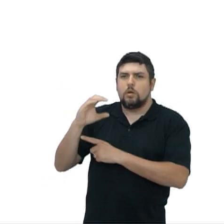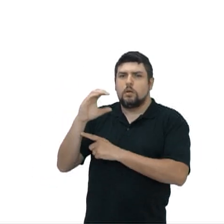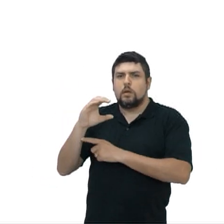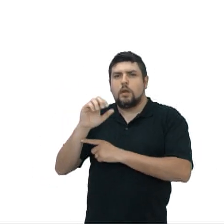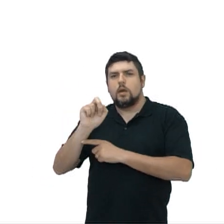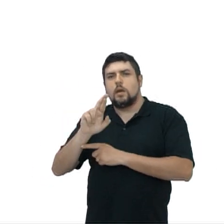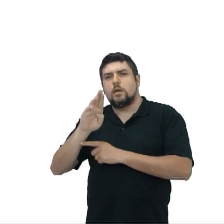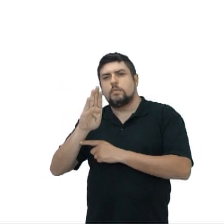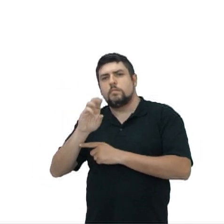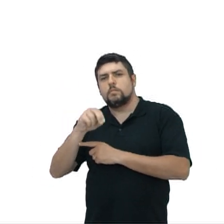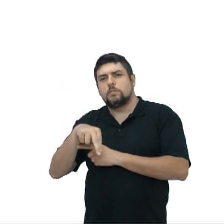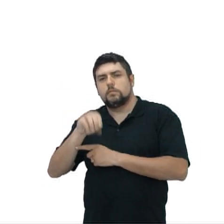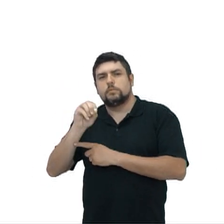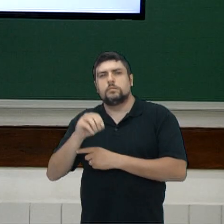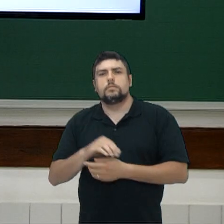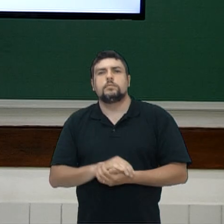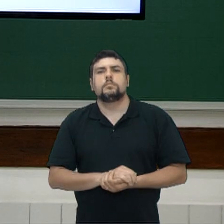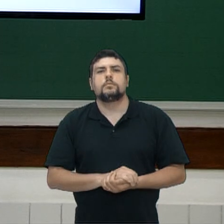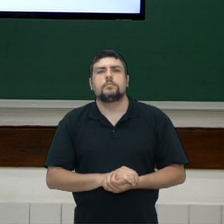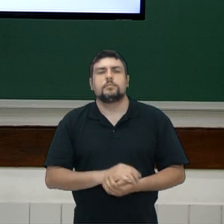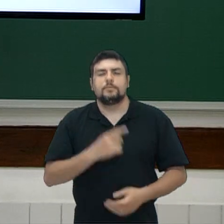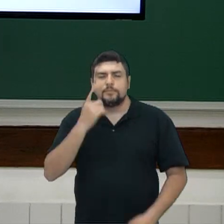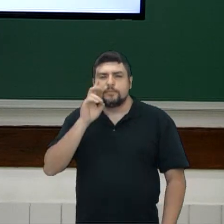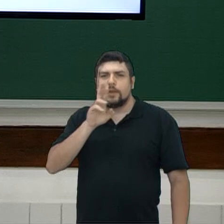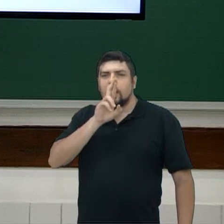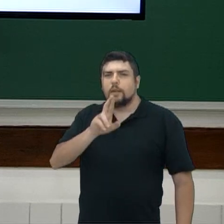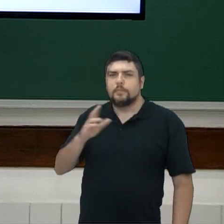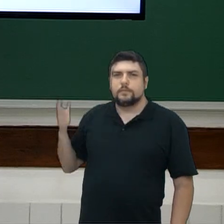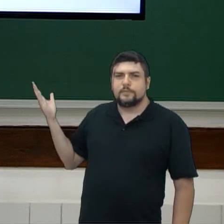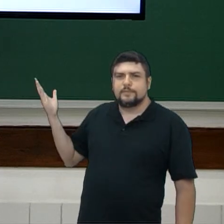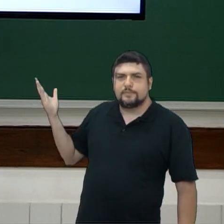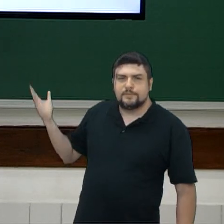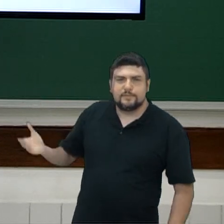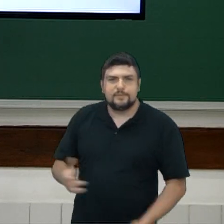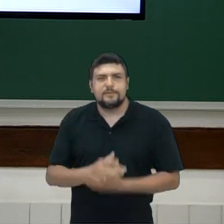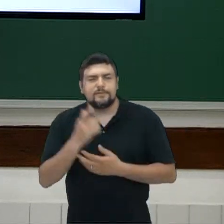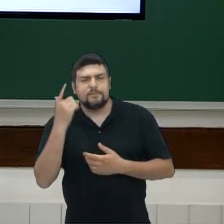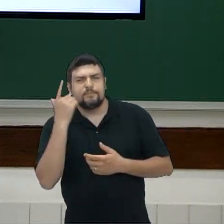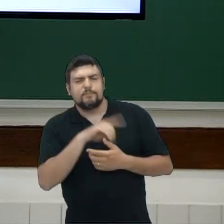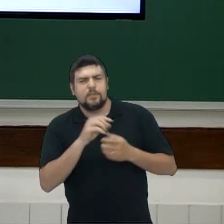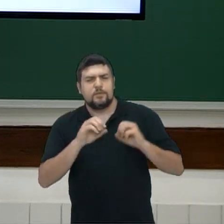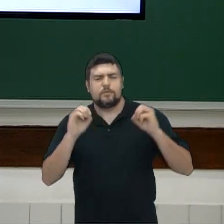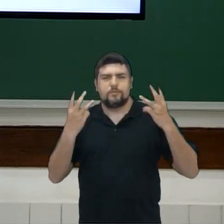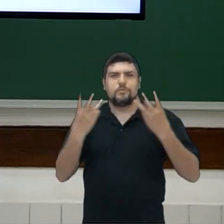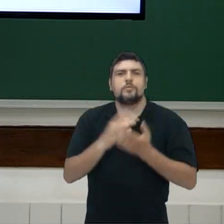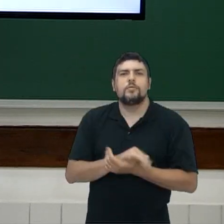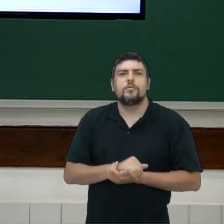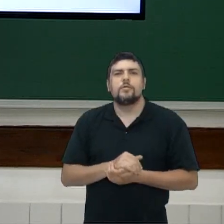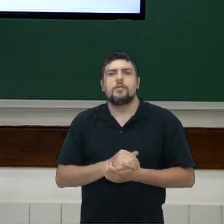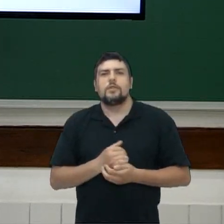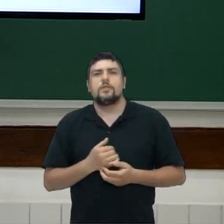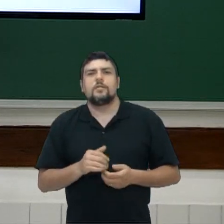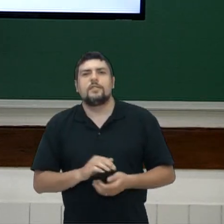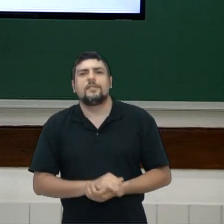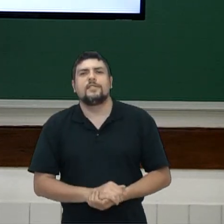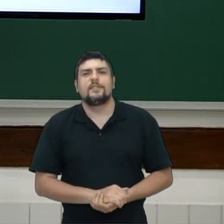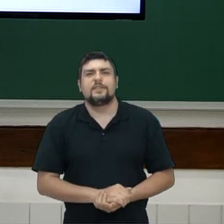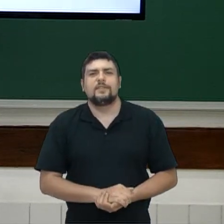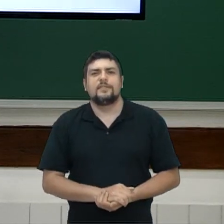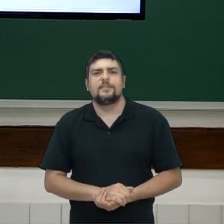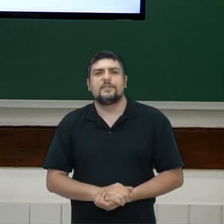carbono. Que legal, pessoal! Acertaram aí? Yuhu! Show de bola, né? Que nem o Mário.